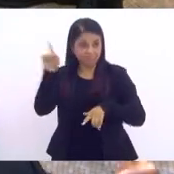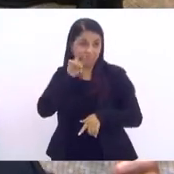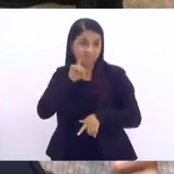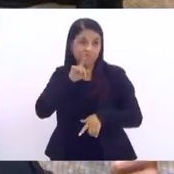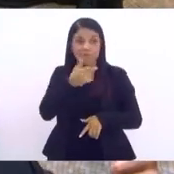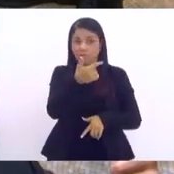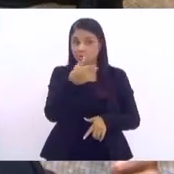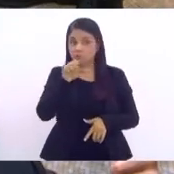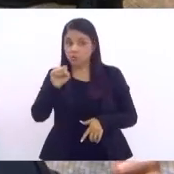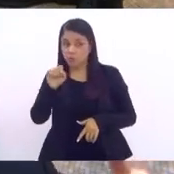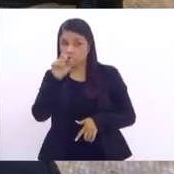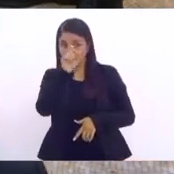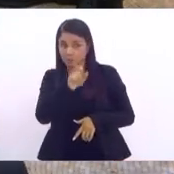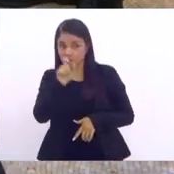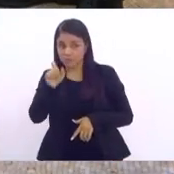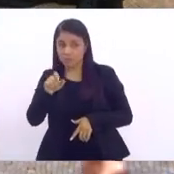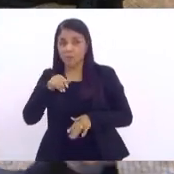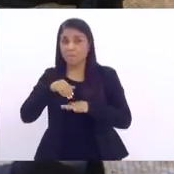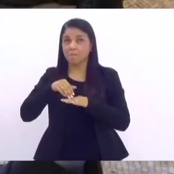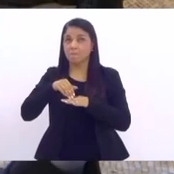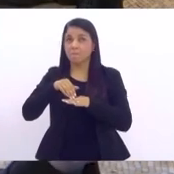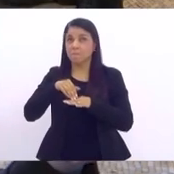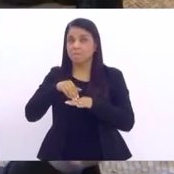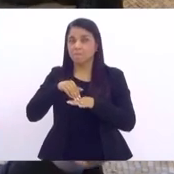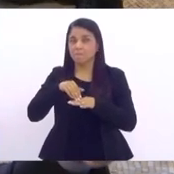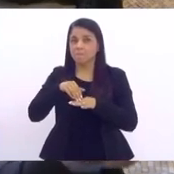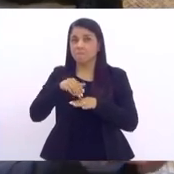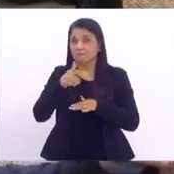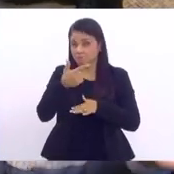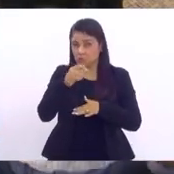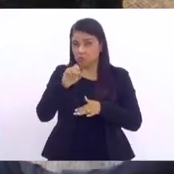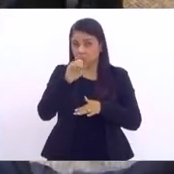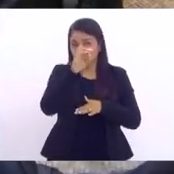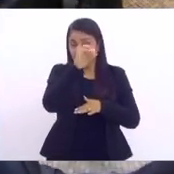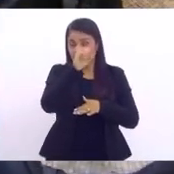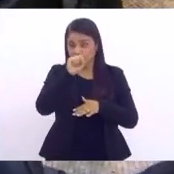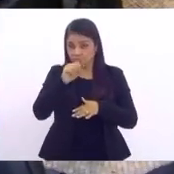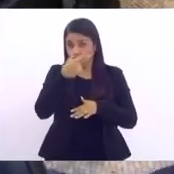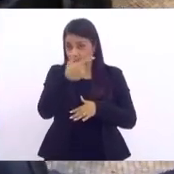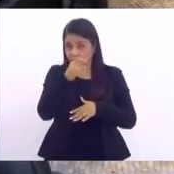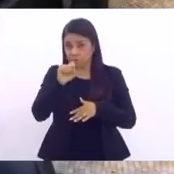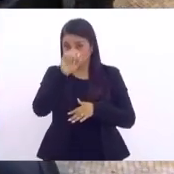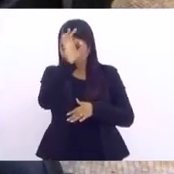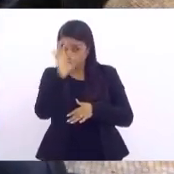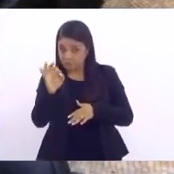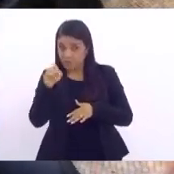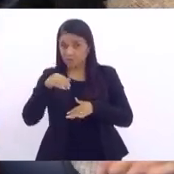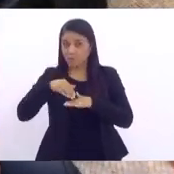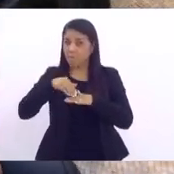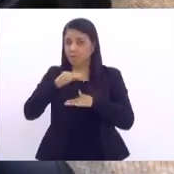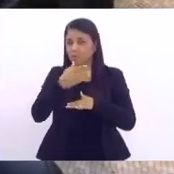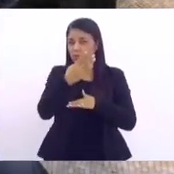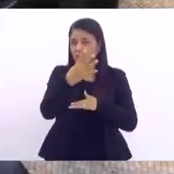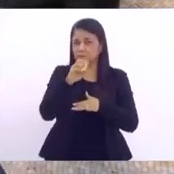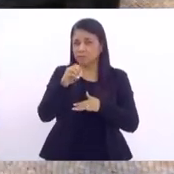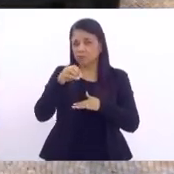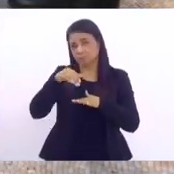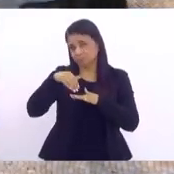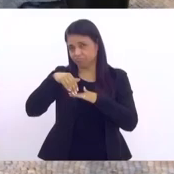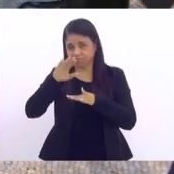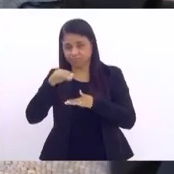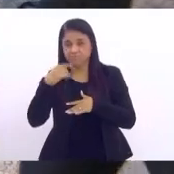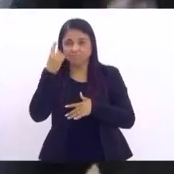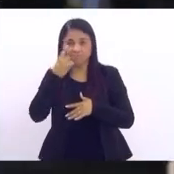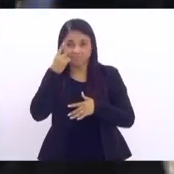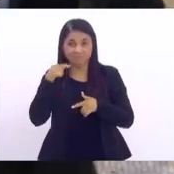400 congressistas. Então, vamos testar em nós se essa tecnologia é eficiente para o povo, se ela trará, de fato, melhorias